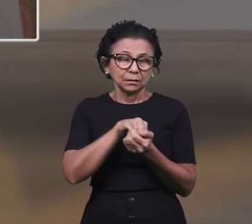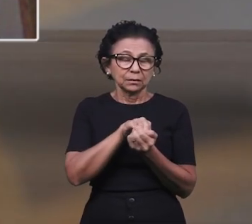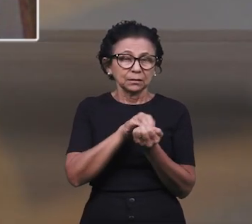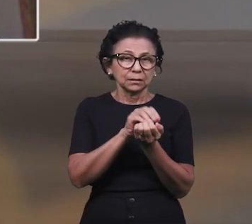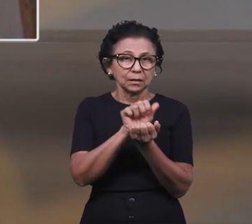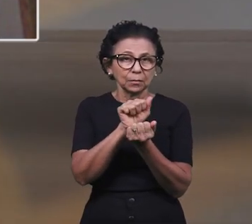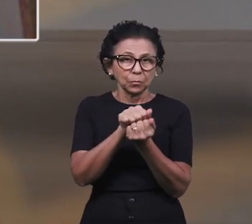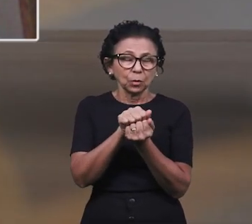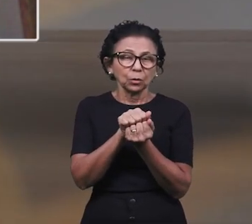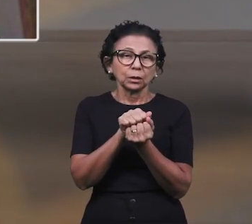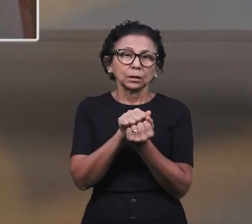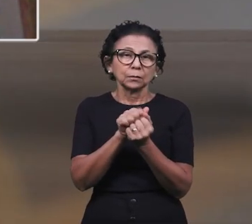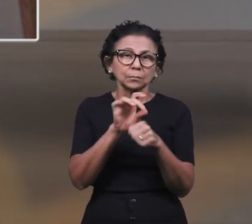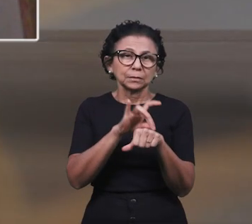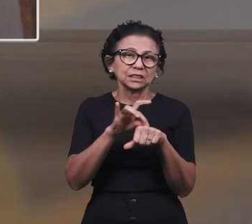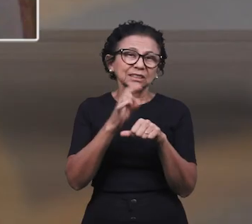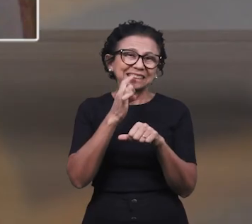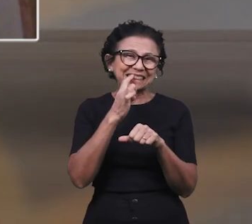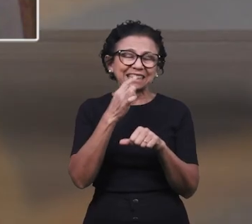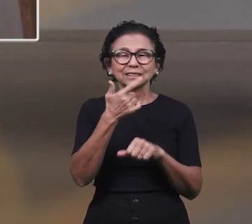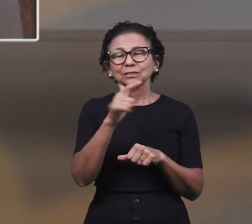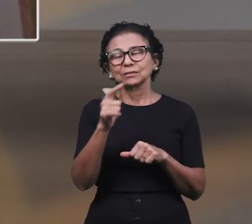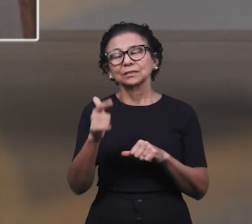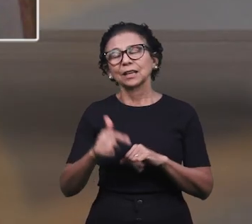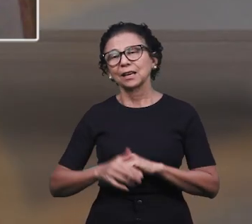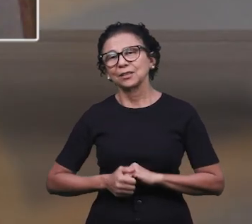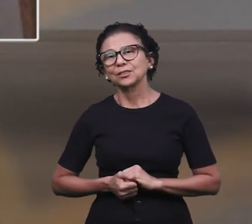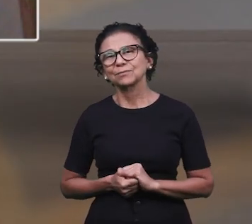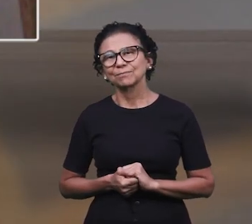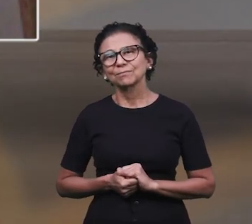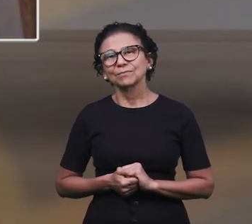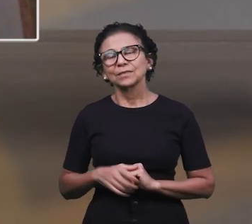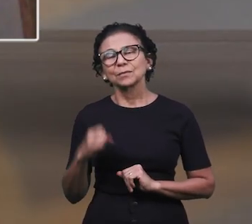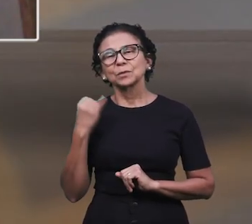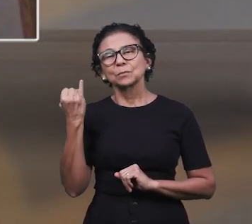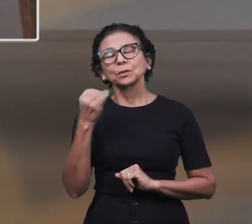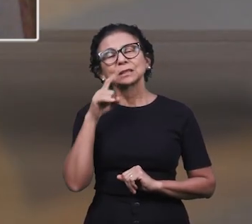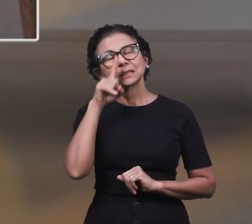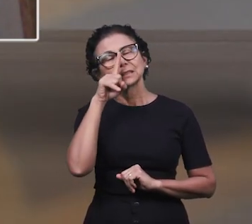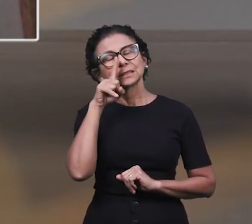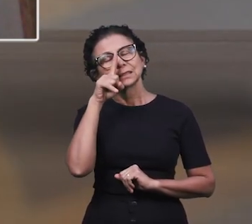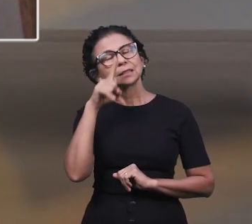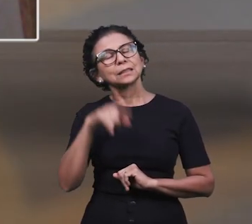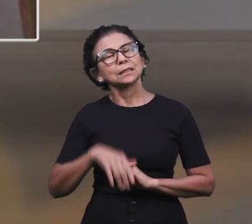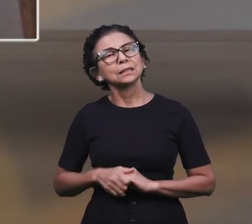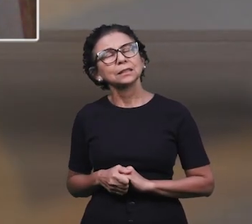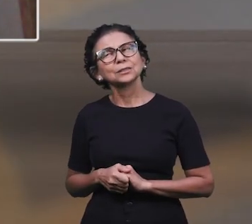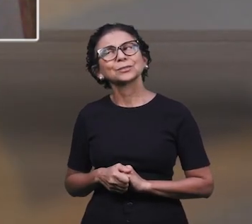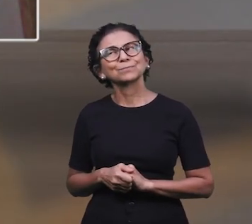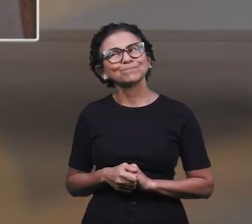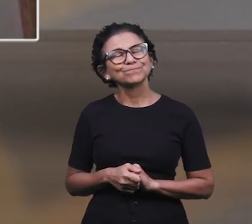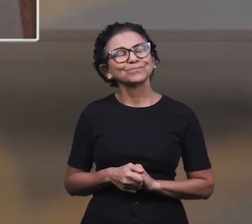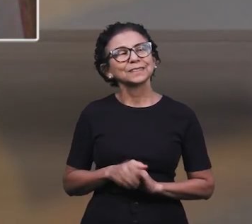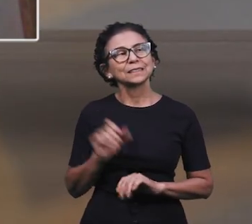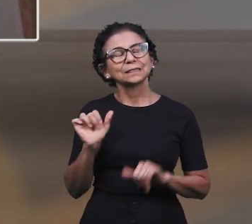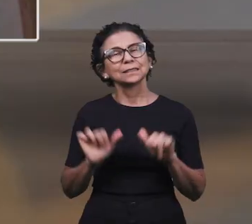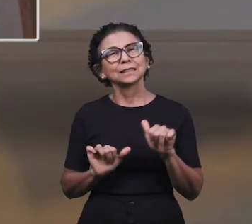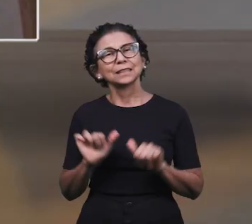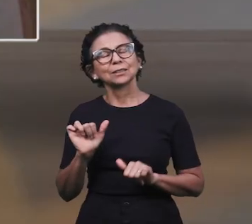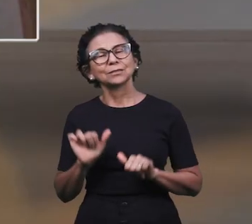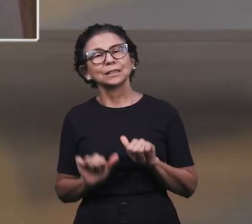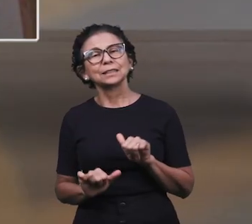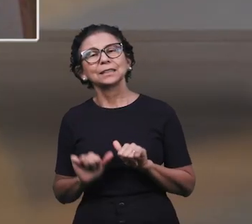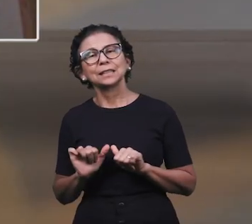é importante avaliarmos esse critério de risco, porque nós vamos olhar lá na frente onde a doença